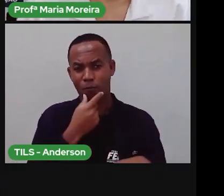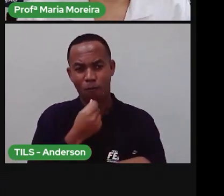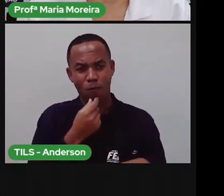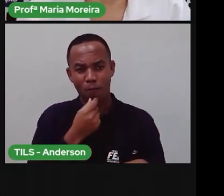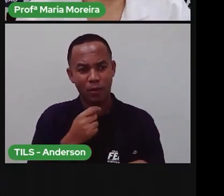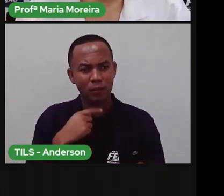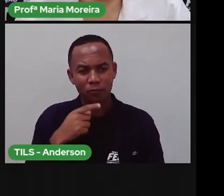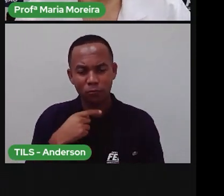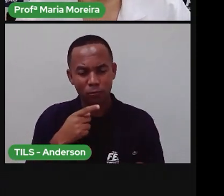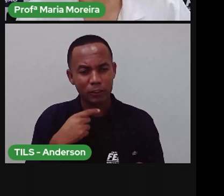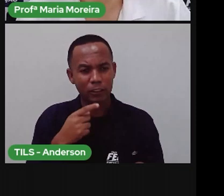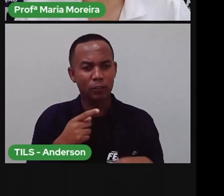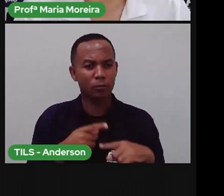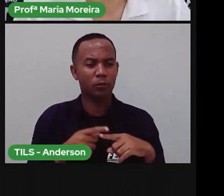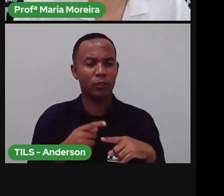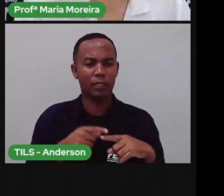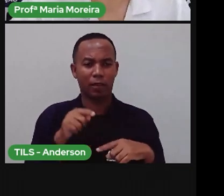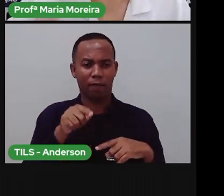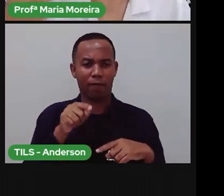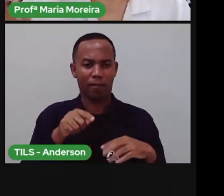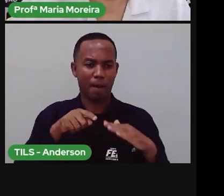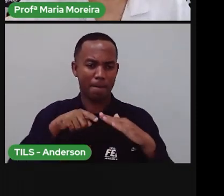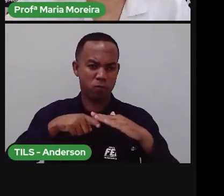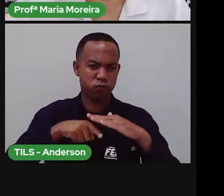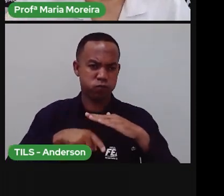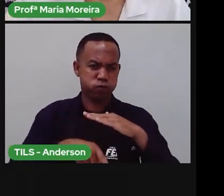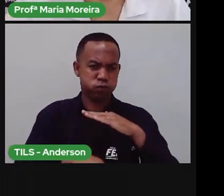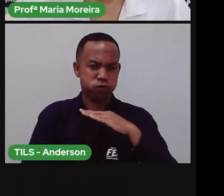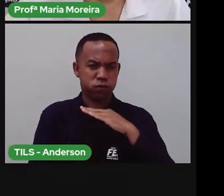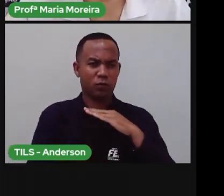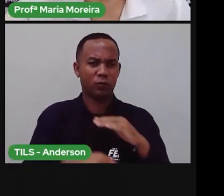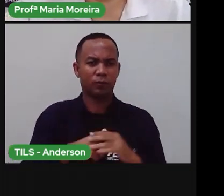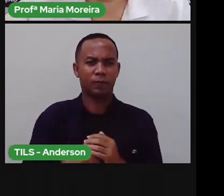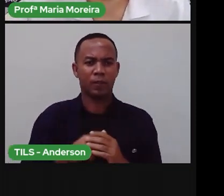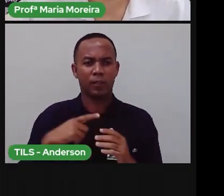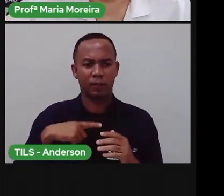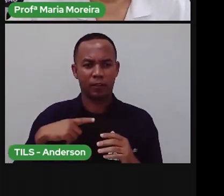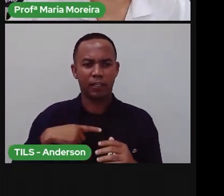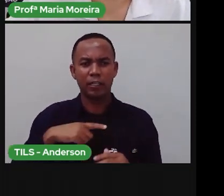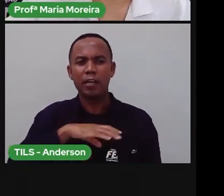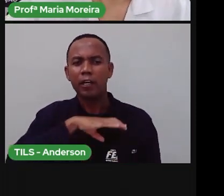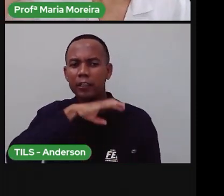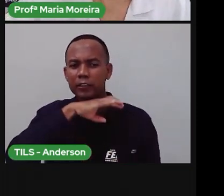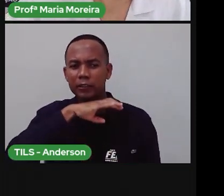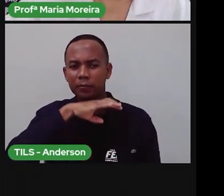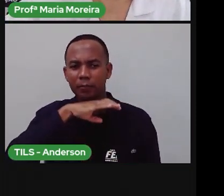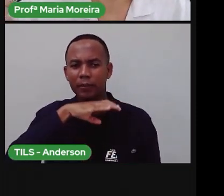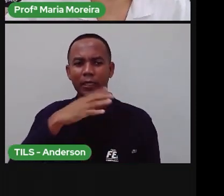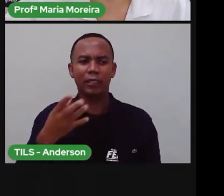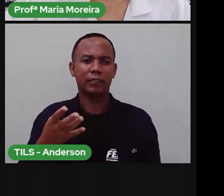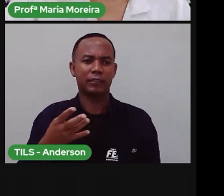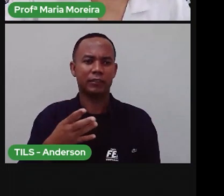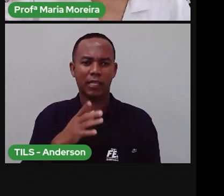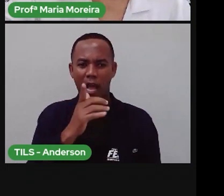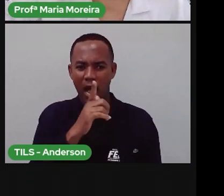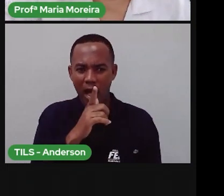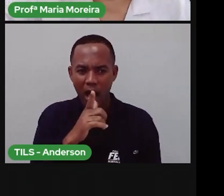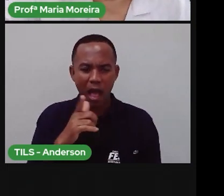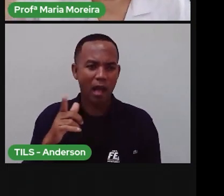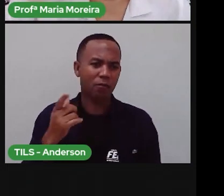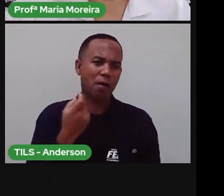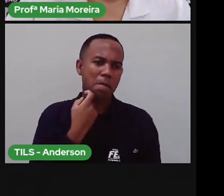Muito profundo. Então, assim, existem animais, né? Que vivem no mar, nos rios, nos lagos, peixes,